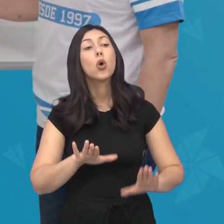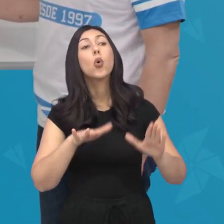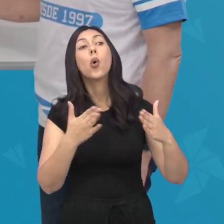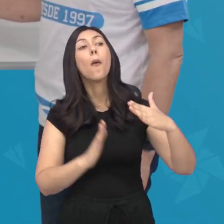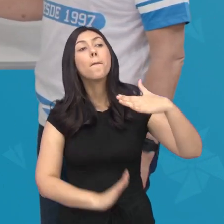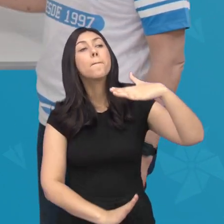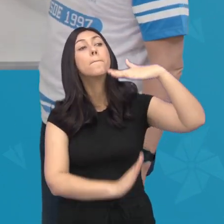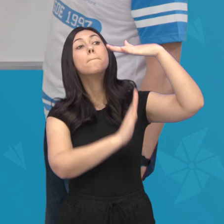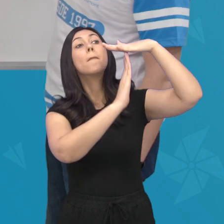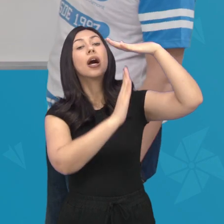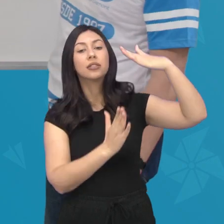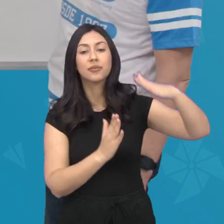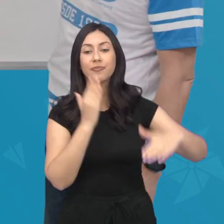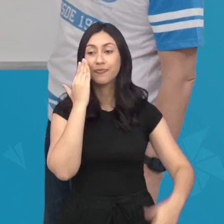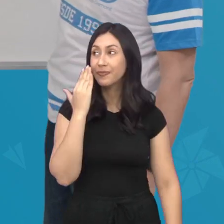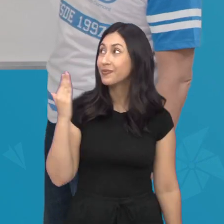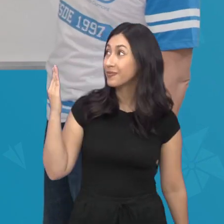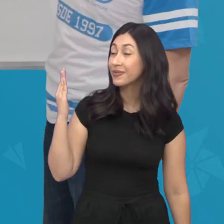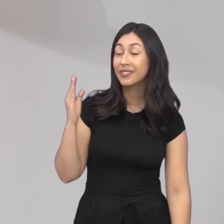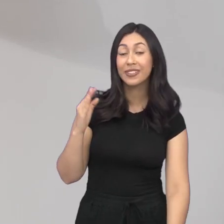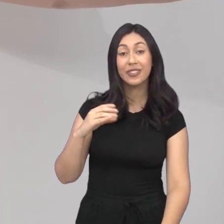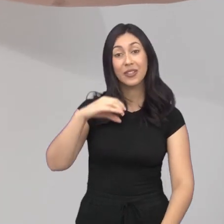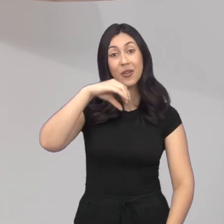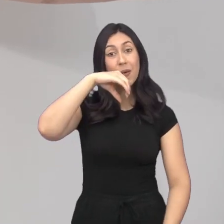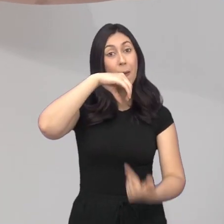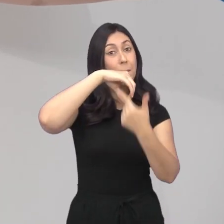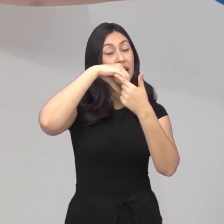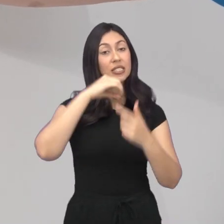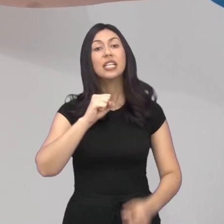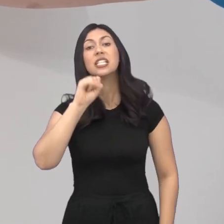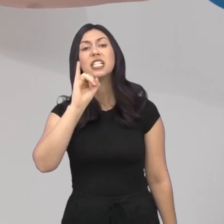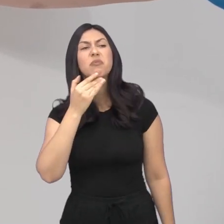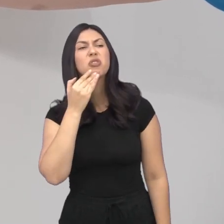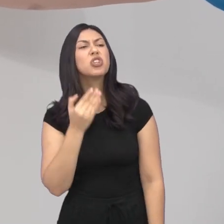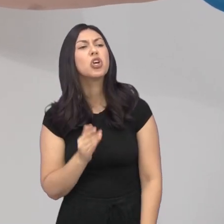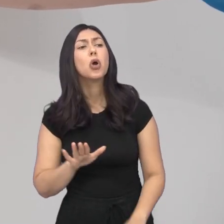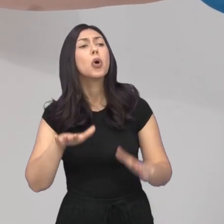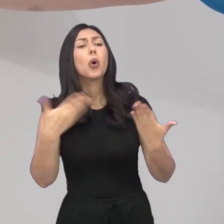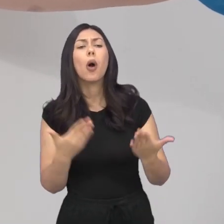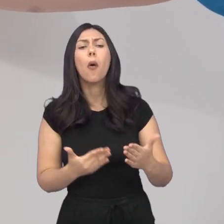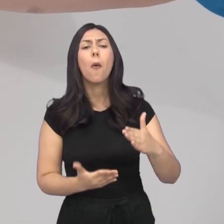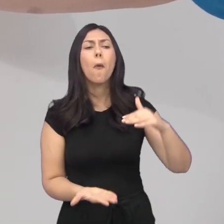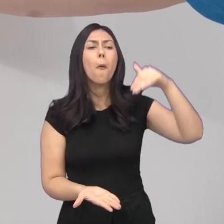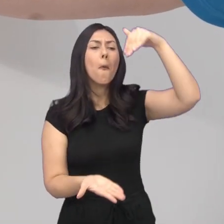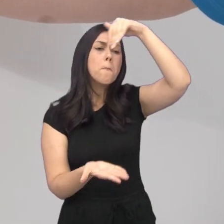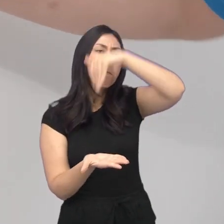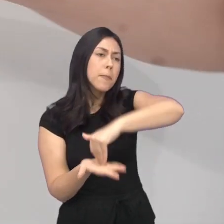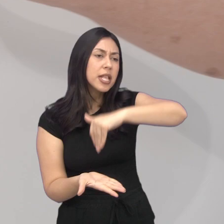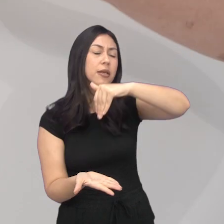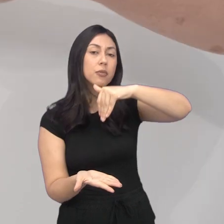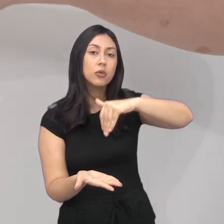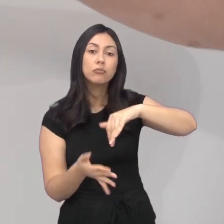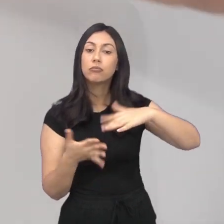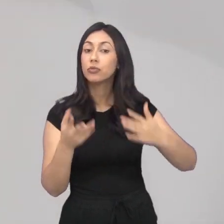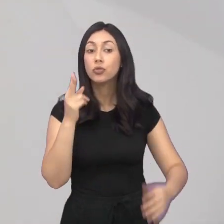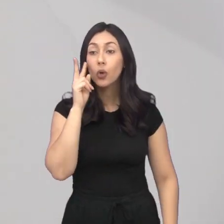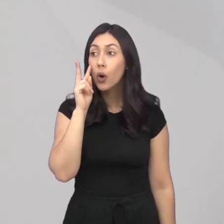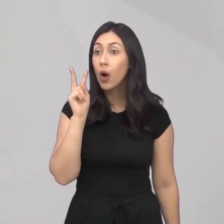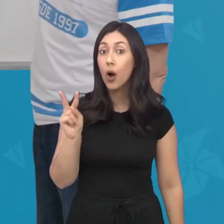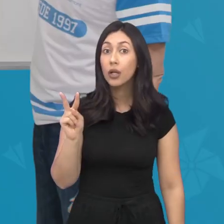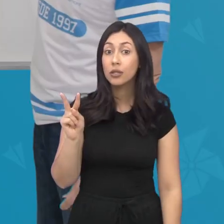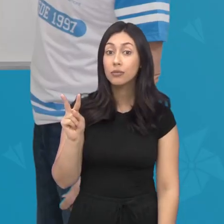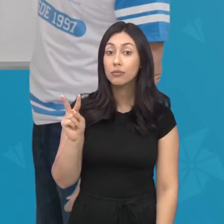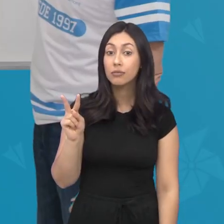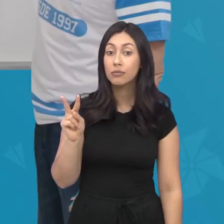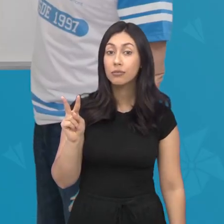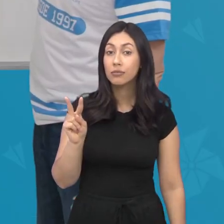máximo da parábola. É esse ponto aqui, ou máximo ou mínimo, né? Para você saber se é máximo ou mínimo, basta olhar